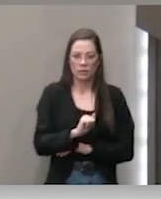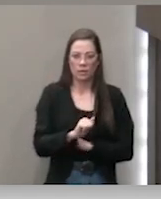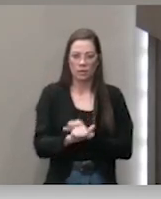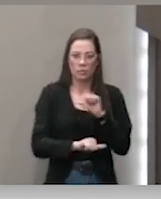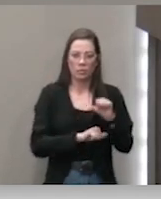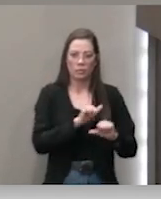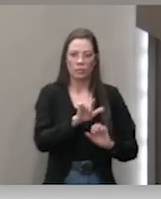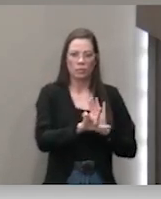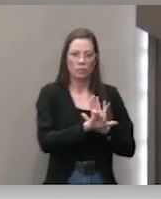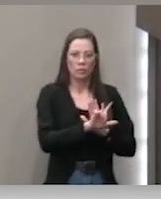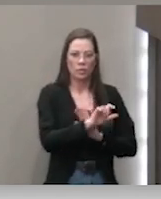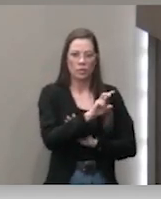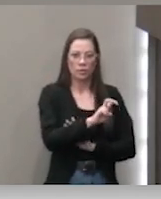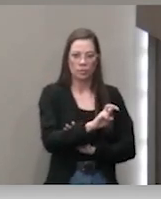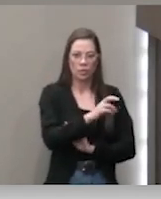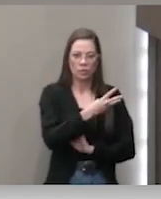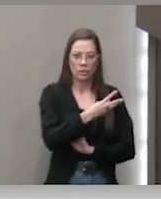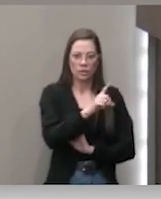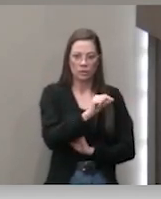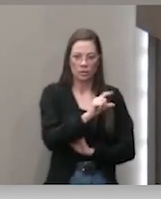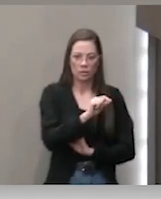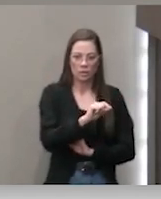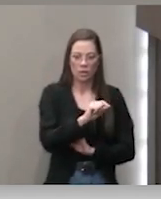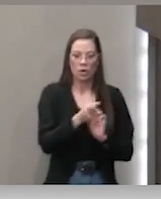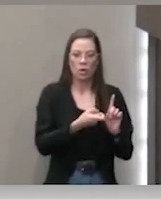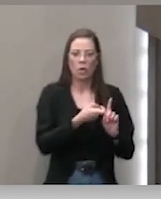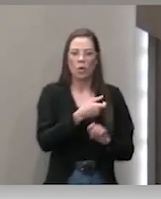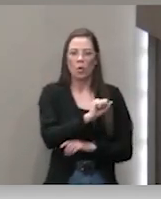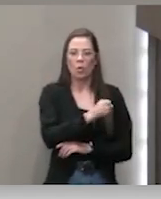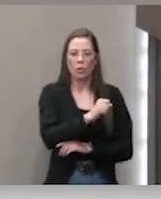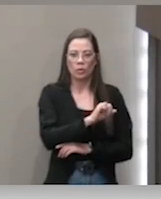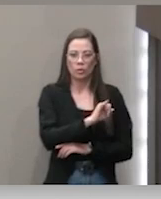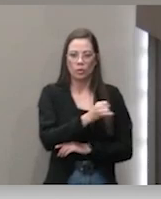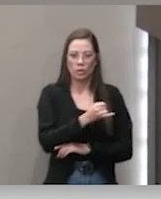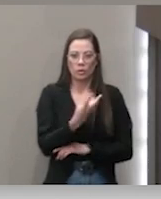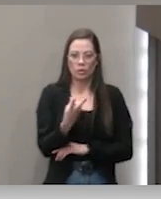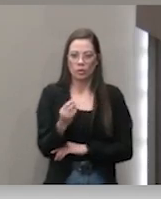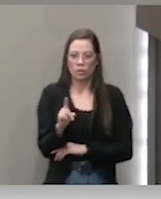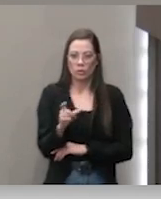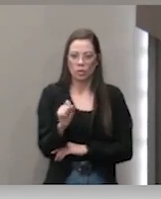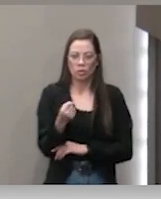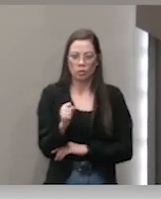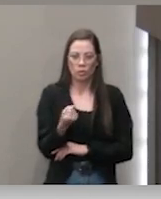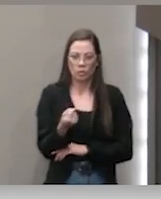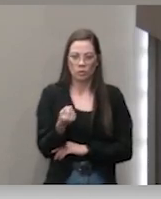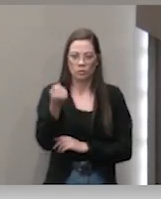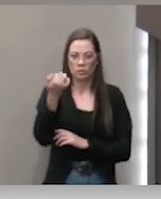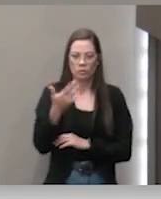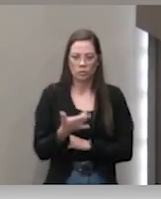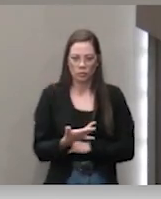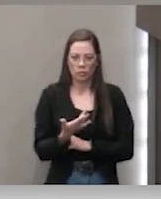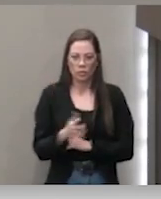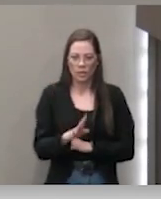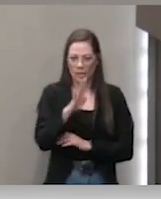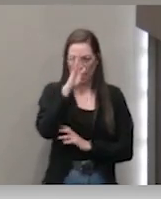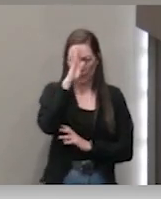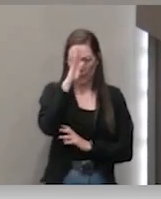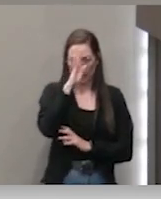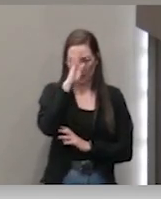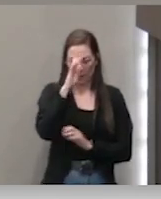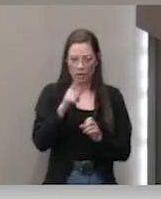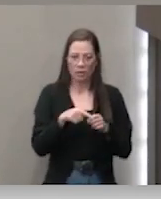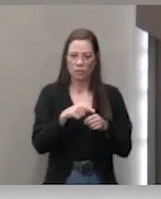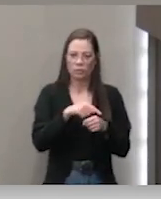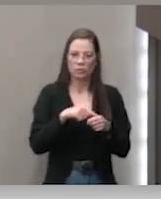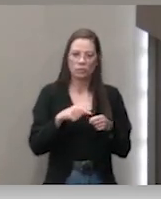lei 5.310, de 8 de janeiro de 2018, que institui o programa de inventário arbóreo do